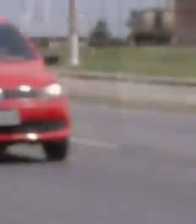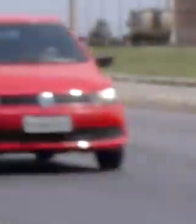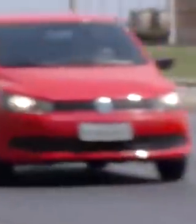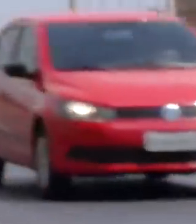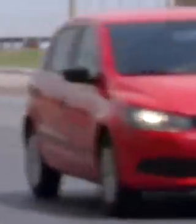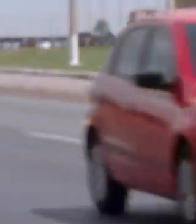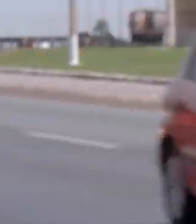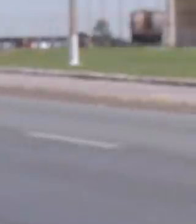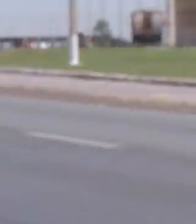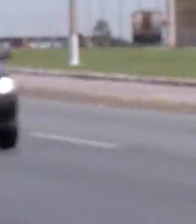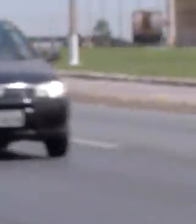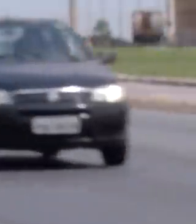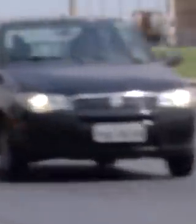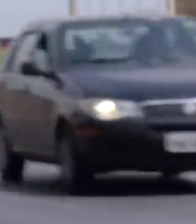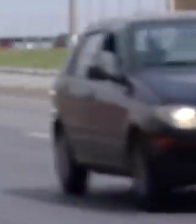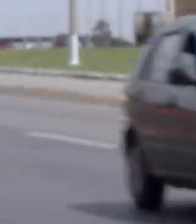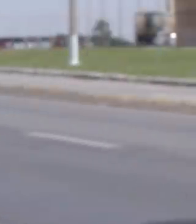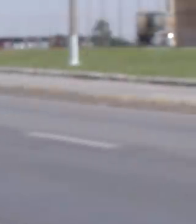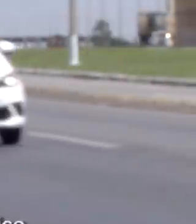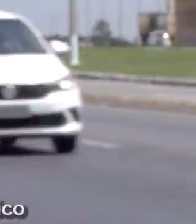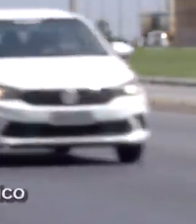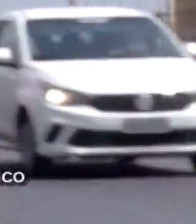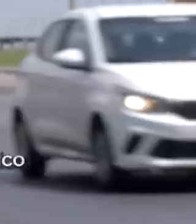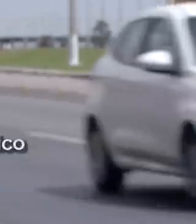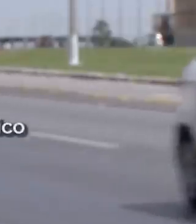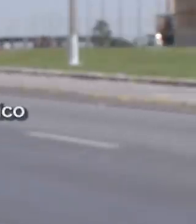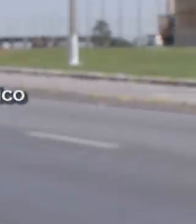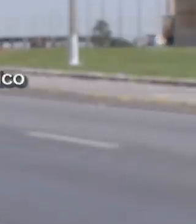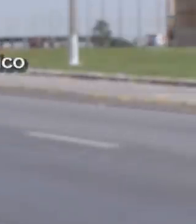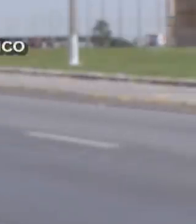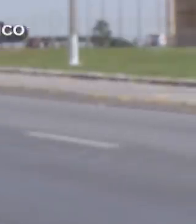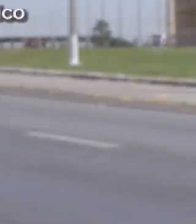Tchau. Tchau. Tchau.